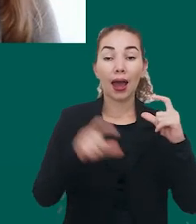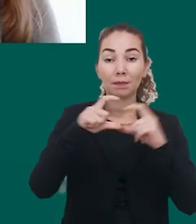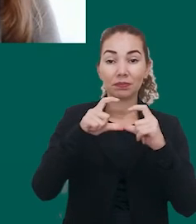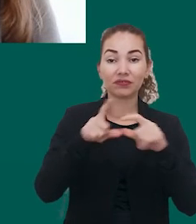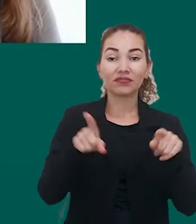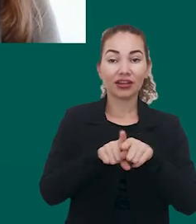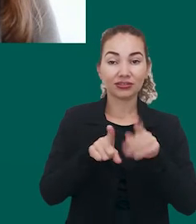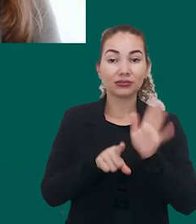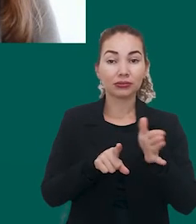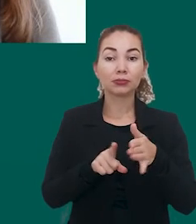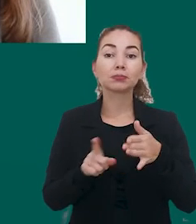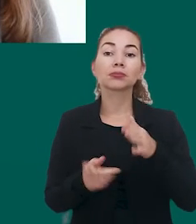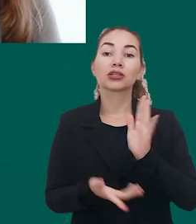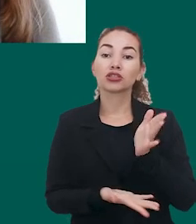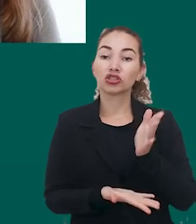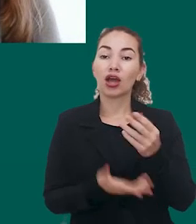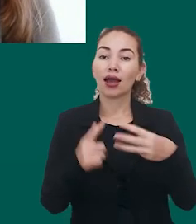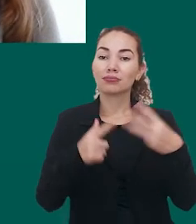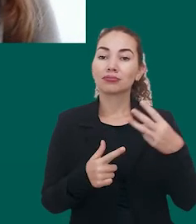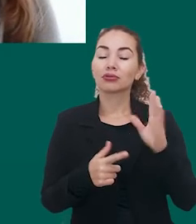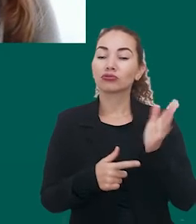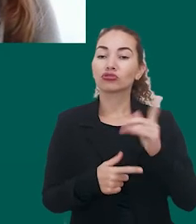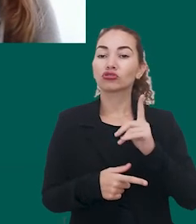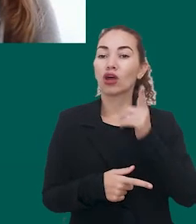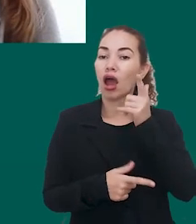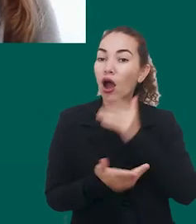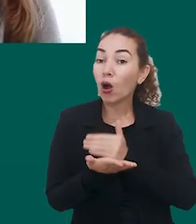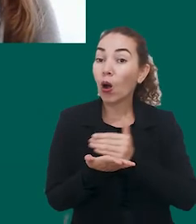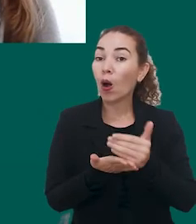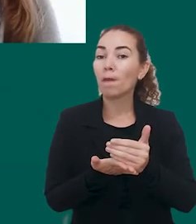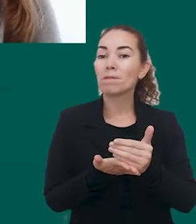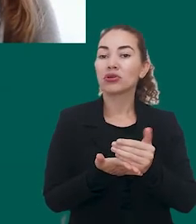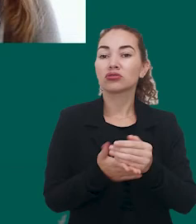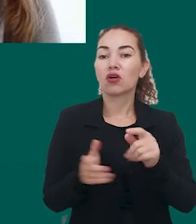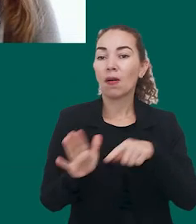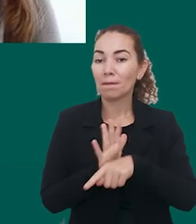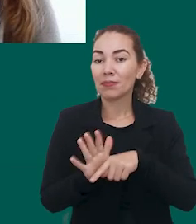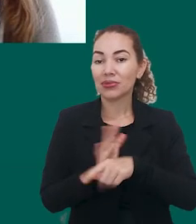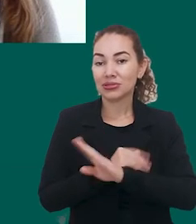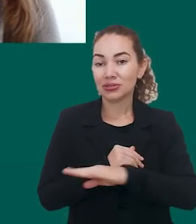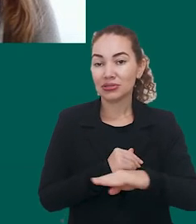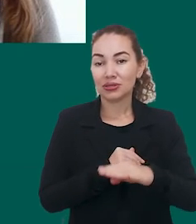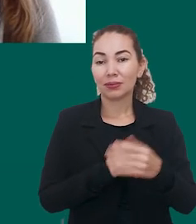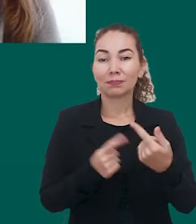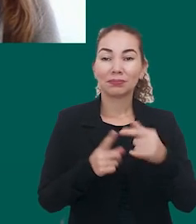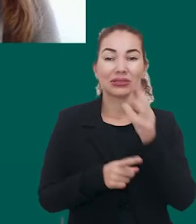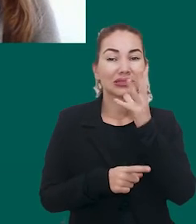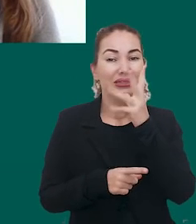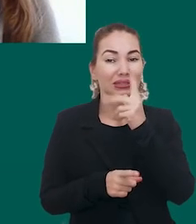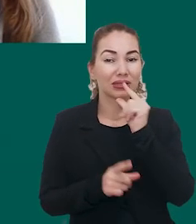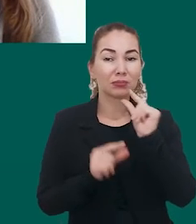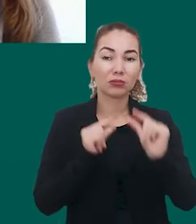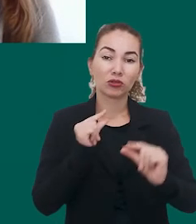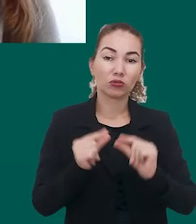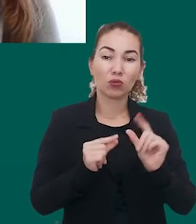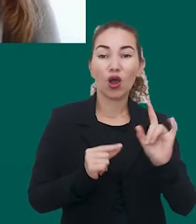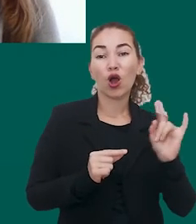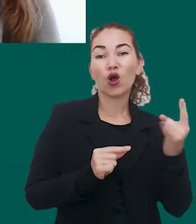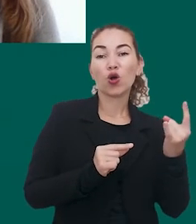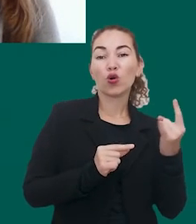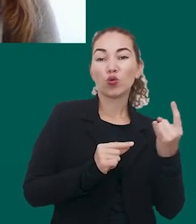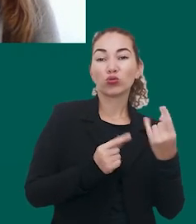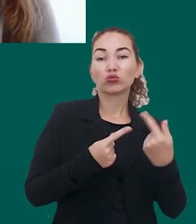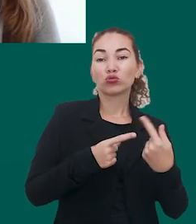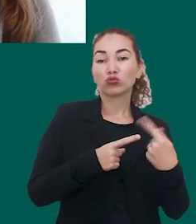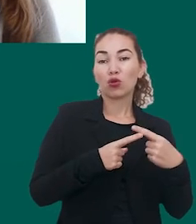tá? Eu acho que essas 3, se eu não me engano, são 3 que já iniciaram, mas isso deve demorar um pouco, né? As crianças acabam ficando por último, por uma questão mesmo